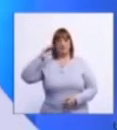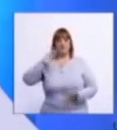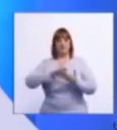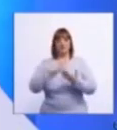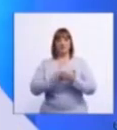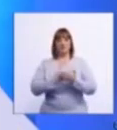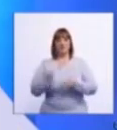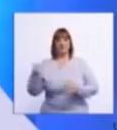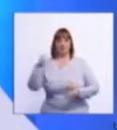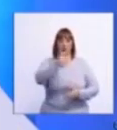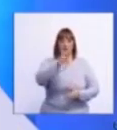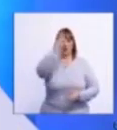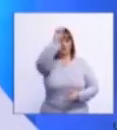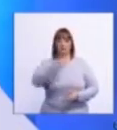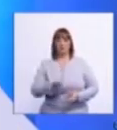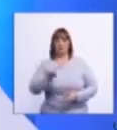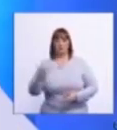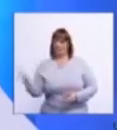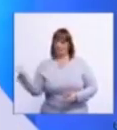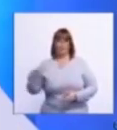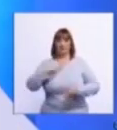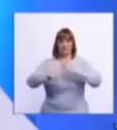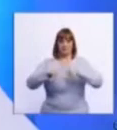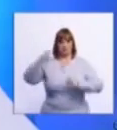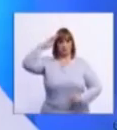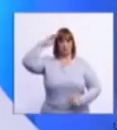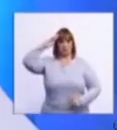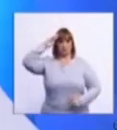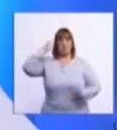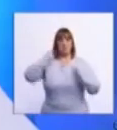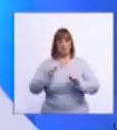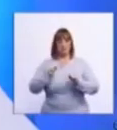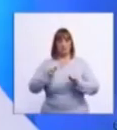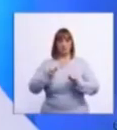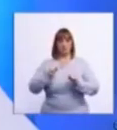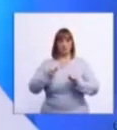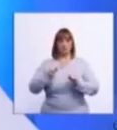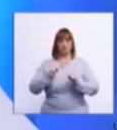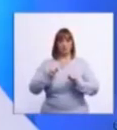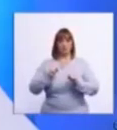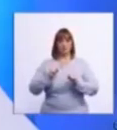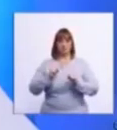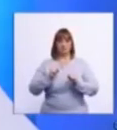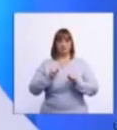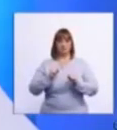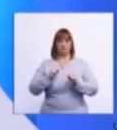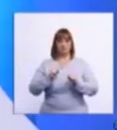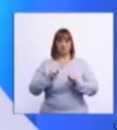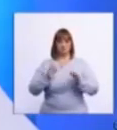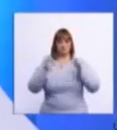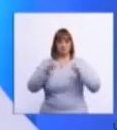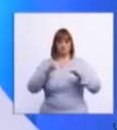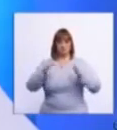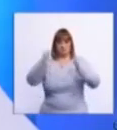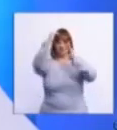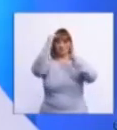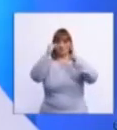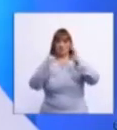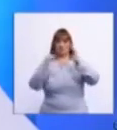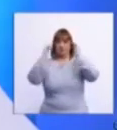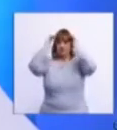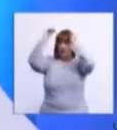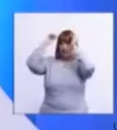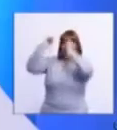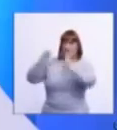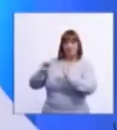colocar diretores vindos do meio militar para que possa, via disciplina e hierarquia, essas pessoas,